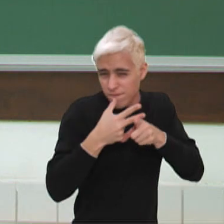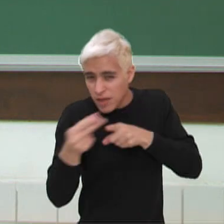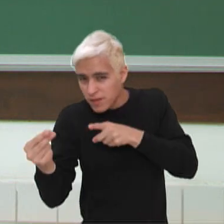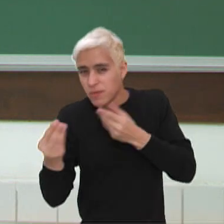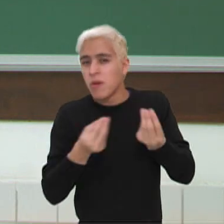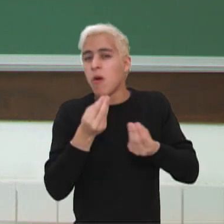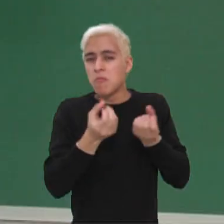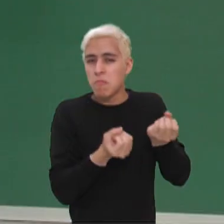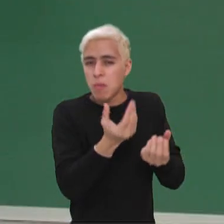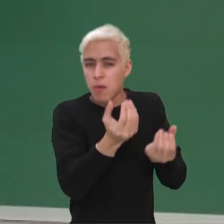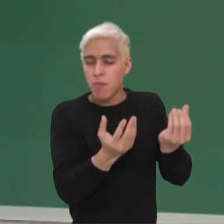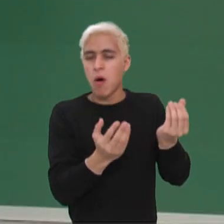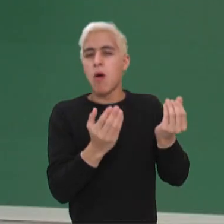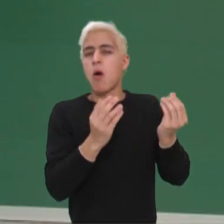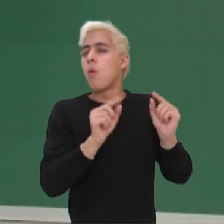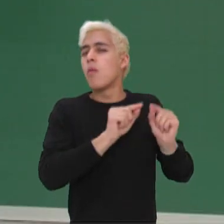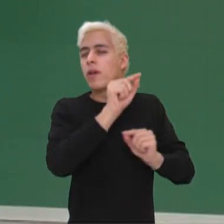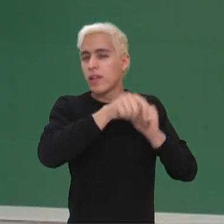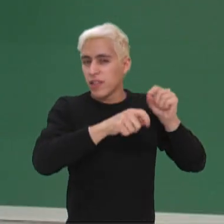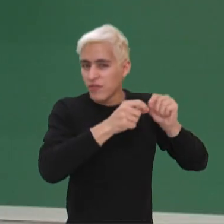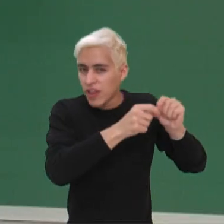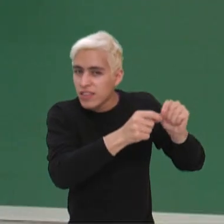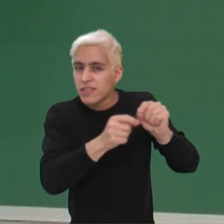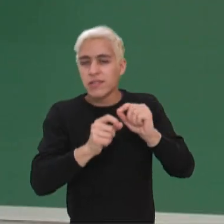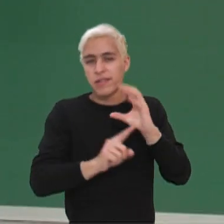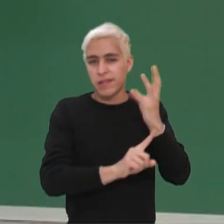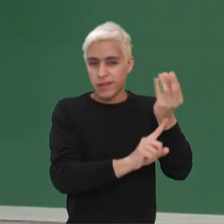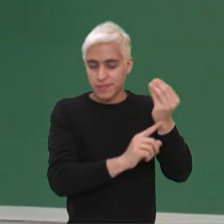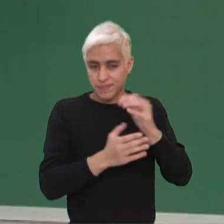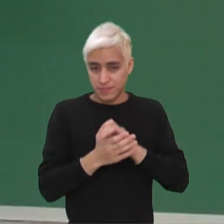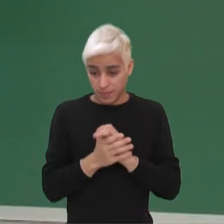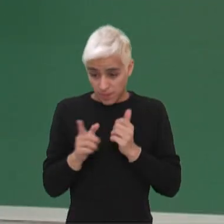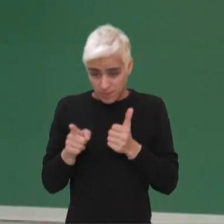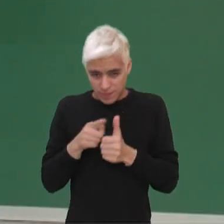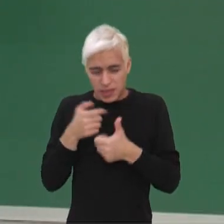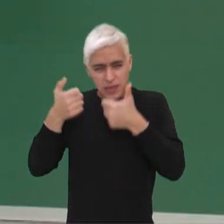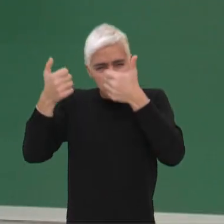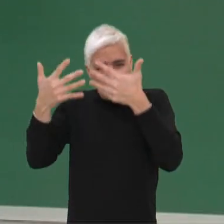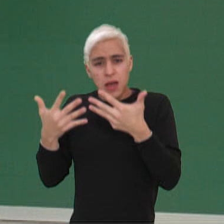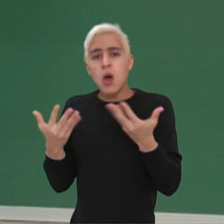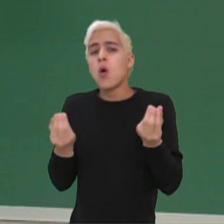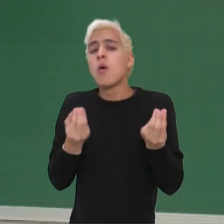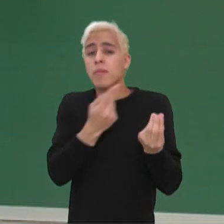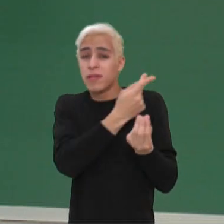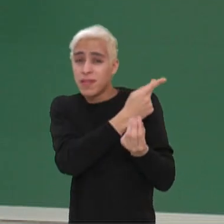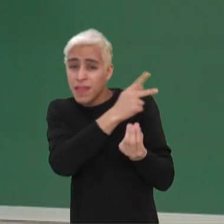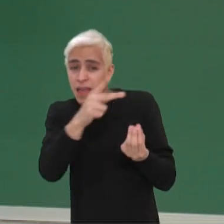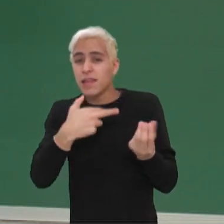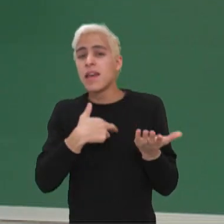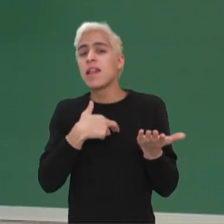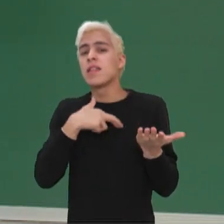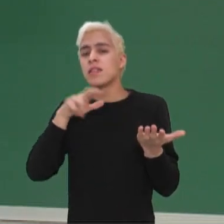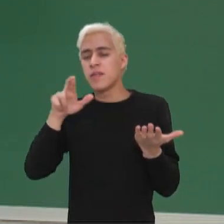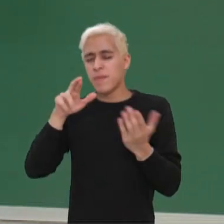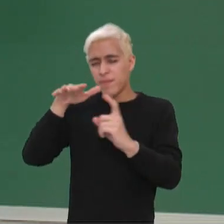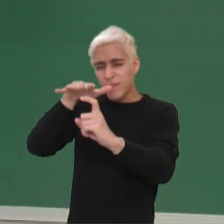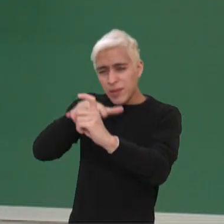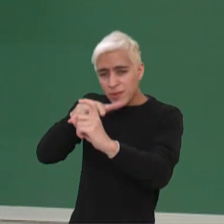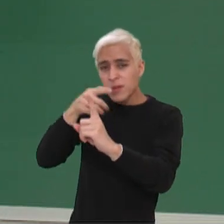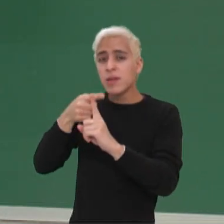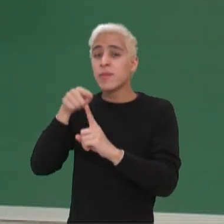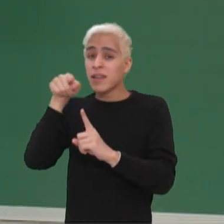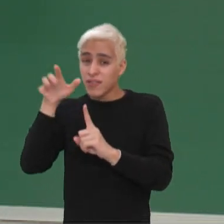de a gente mostrar a arte produzida, vamos falar um pouquinho sobre a mitologia, sobre a religião deles, porque ela